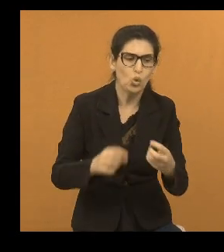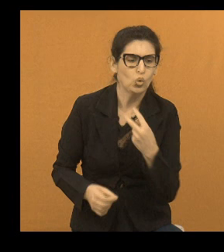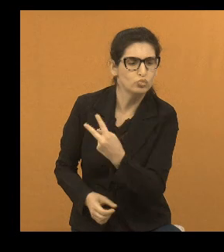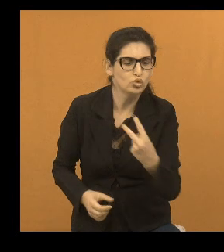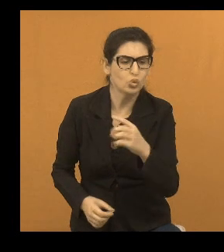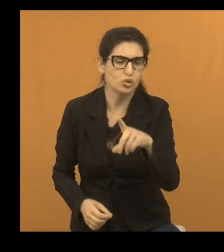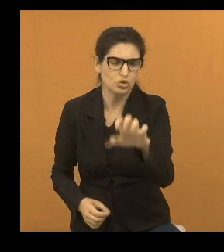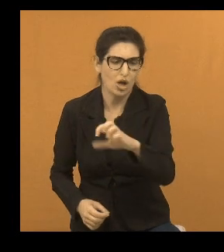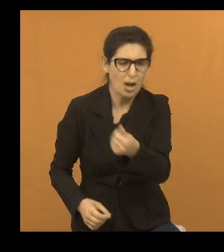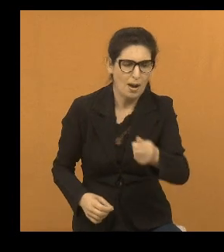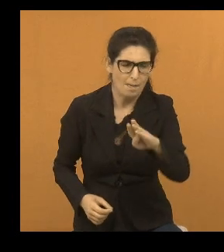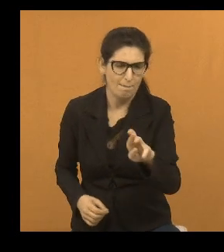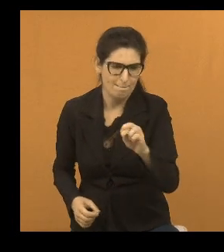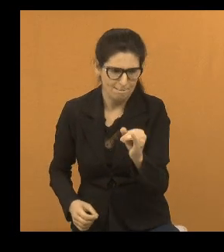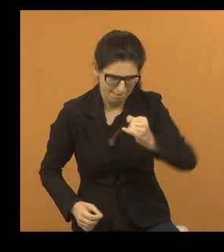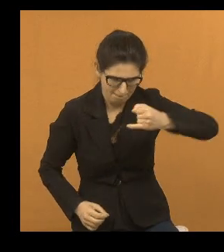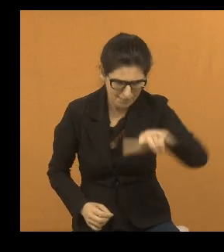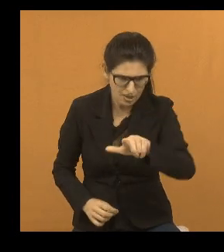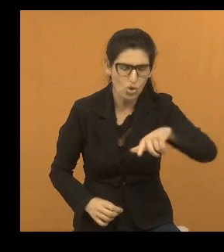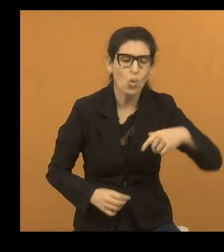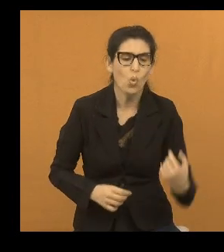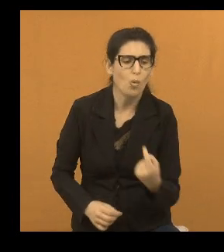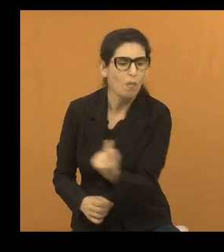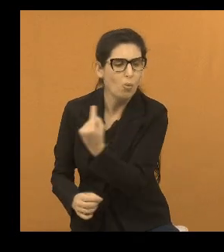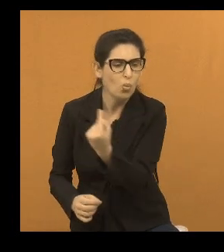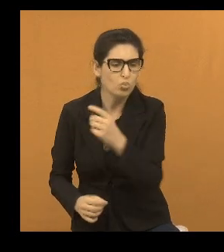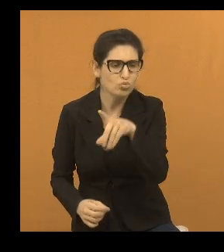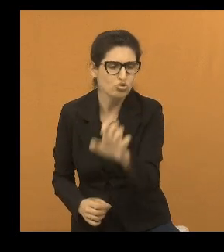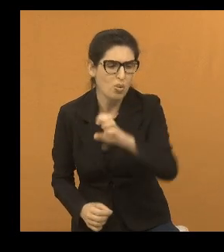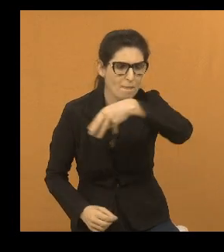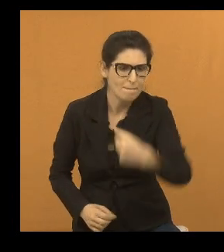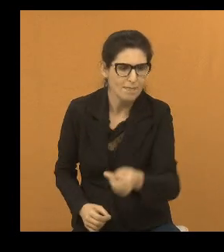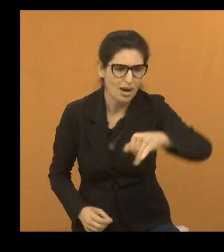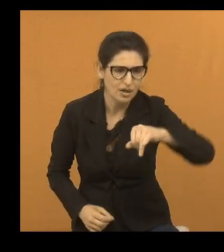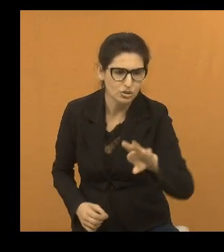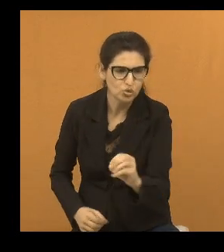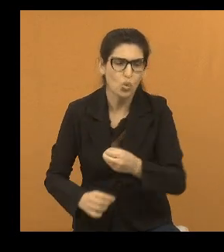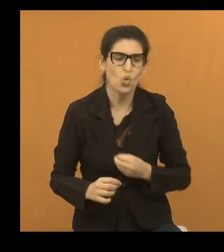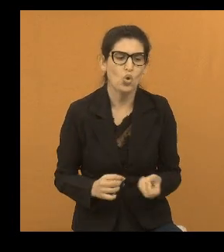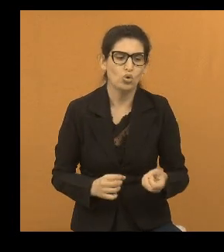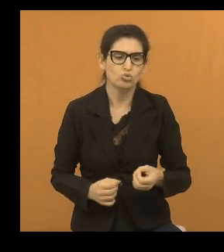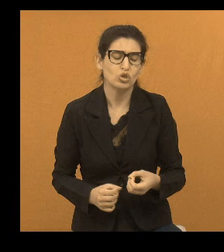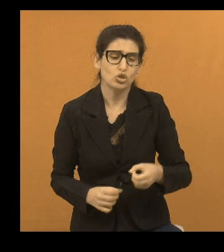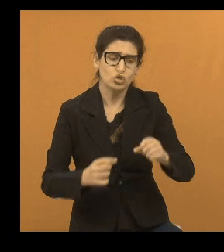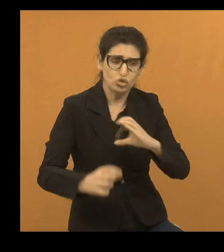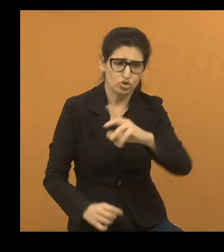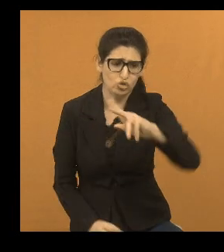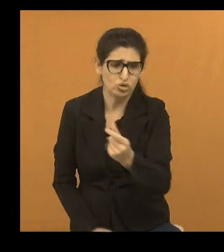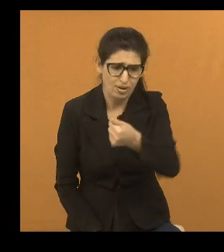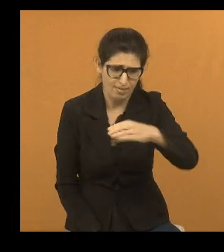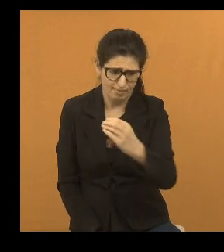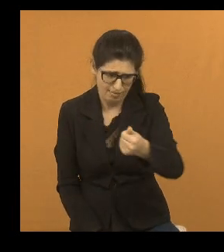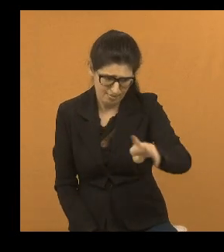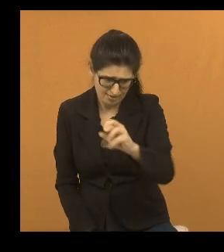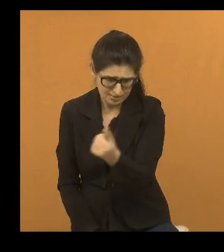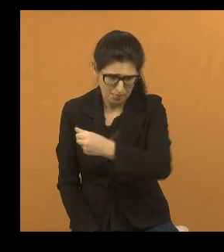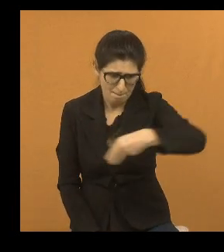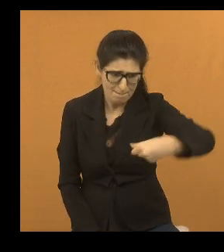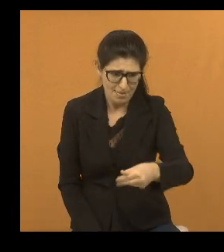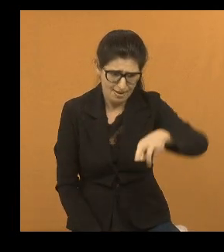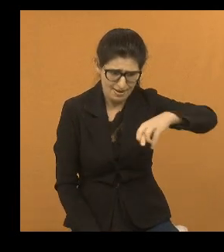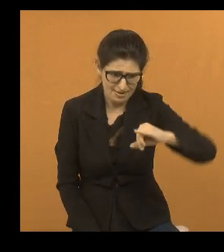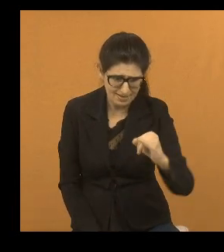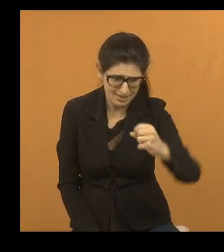Maio, Chácaras Marília, Rio Comprido, Cepinho, Vila Ita 1, Vila Ita 2 e o Jardim